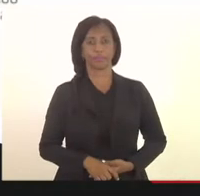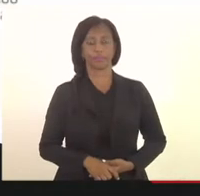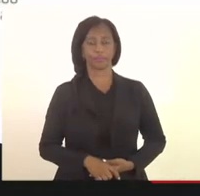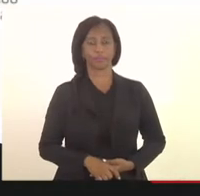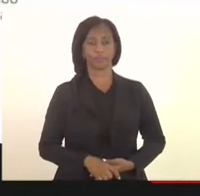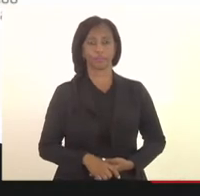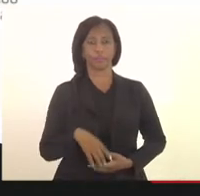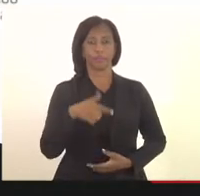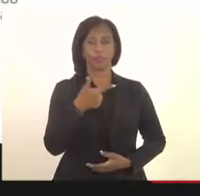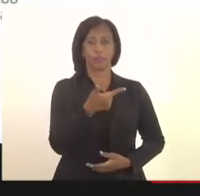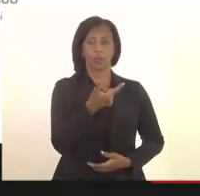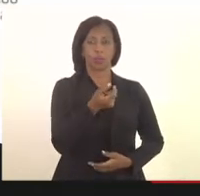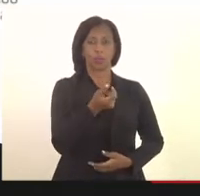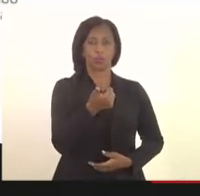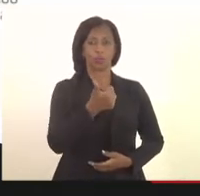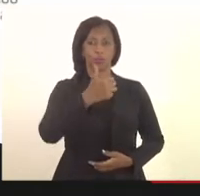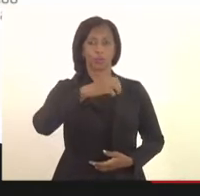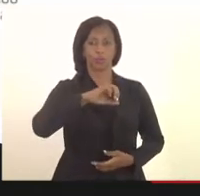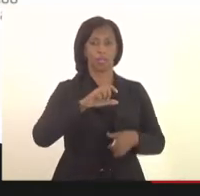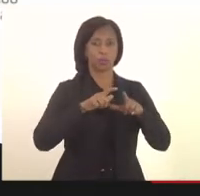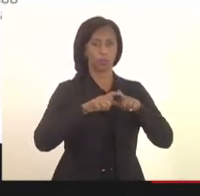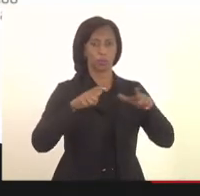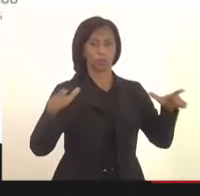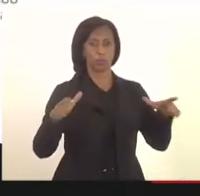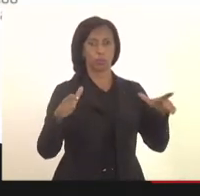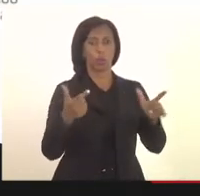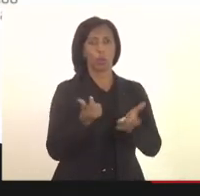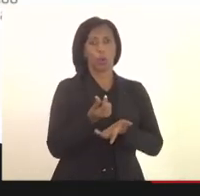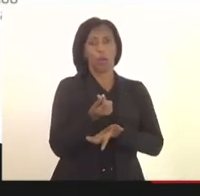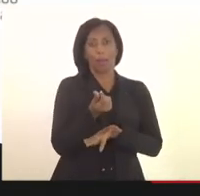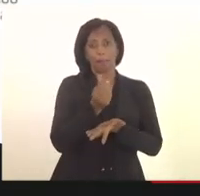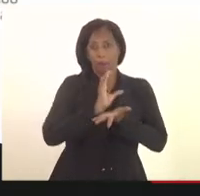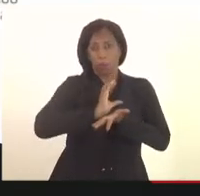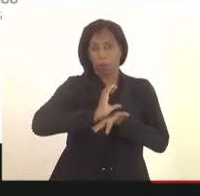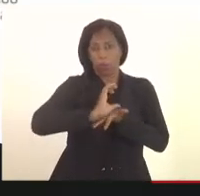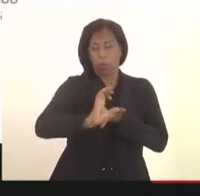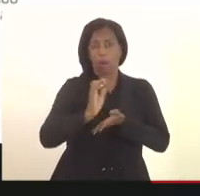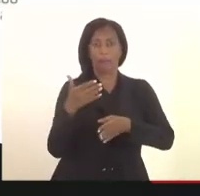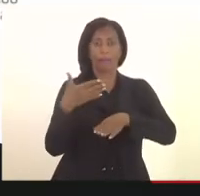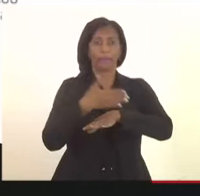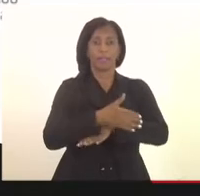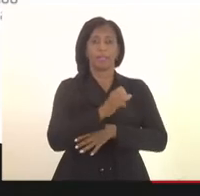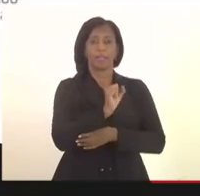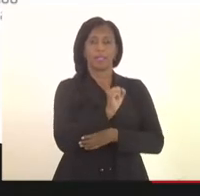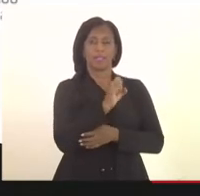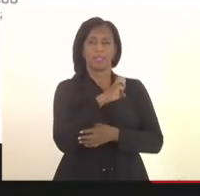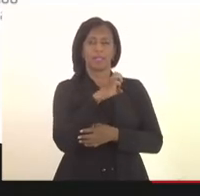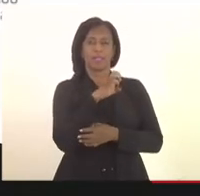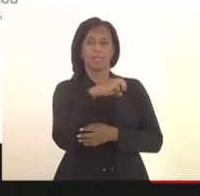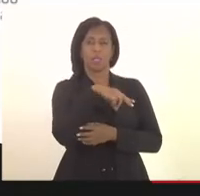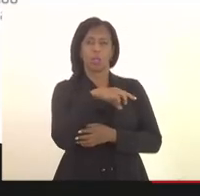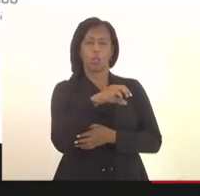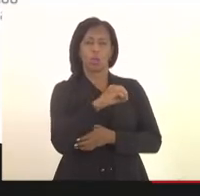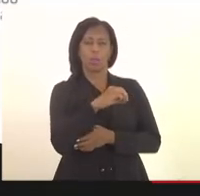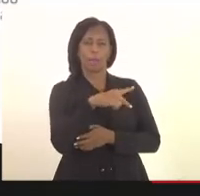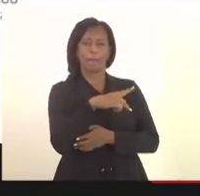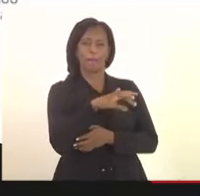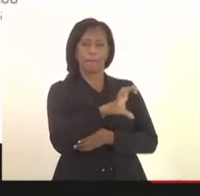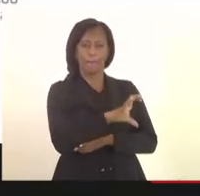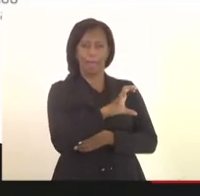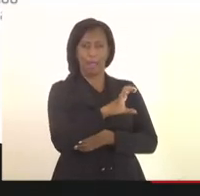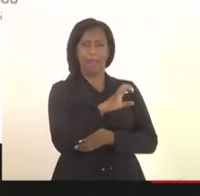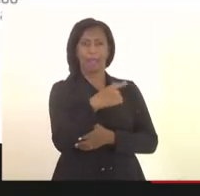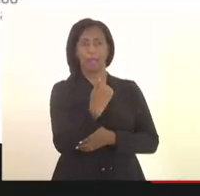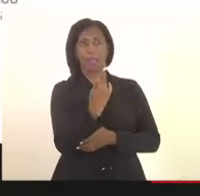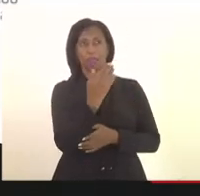Em 2010, a nossa companhia fez uma ampliação de capital com a entrada da Sinopec, então hoje nós somos 60% Grupo Repsol